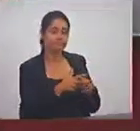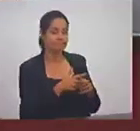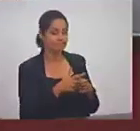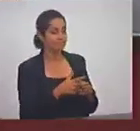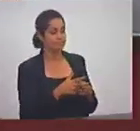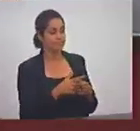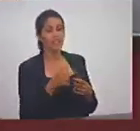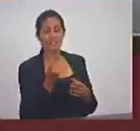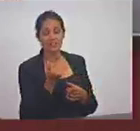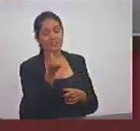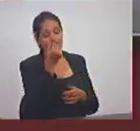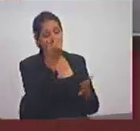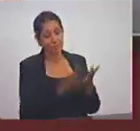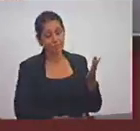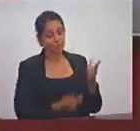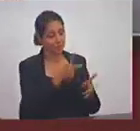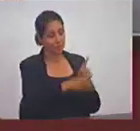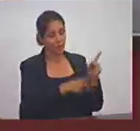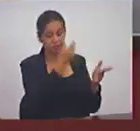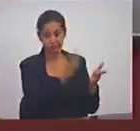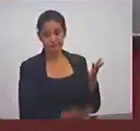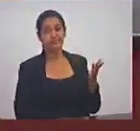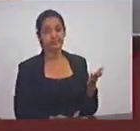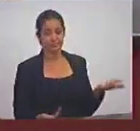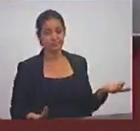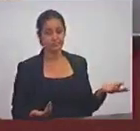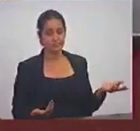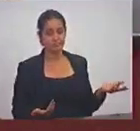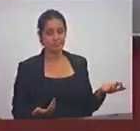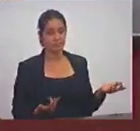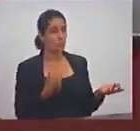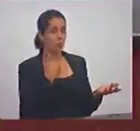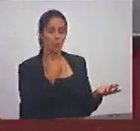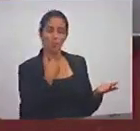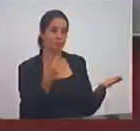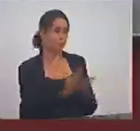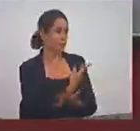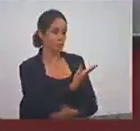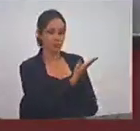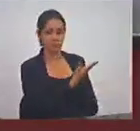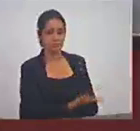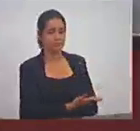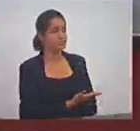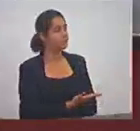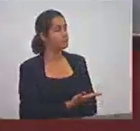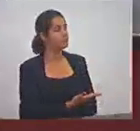dinheiro nosso, é dinheiro do povo que está indo pelo ralo. Então, não pode acontecer isso. Eu nem culpo a empresa que fez o asfalto.